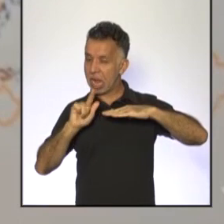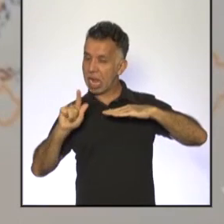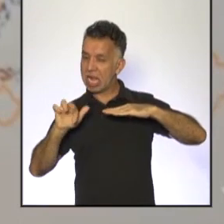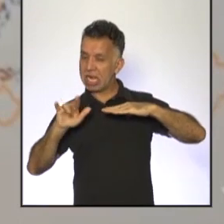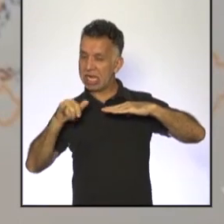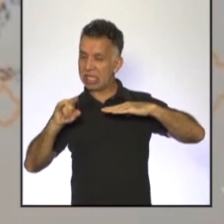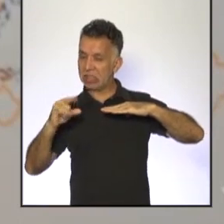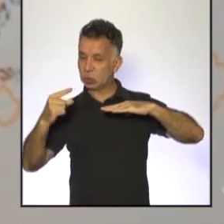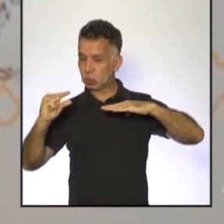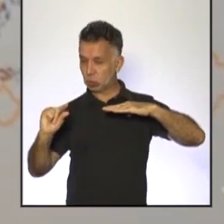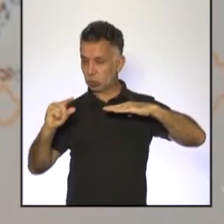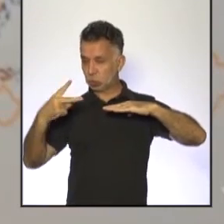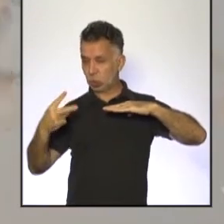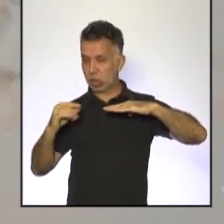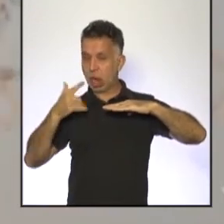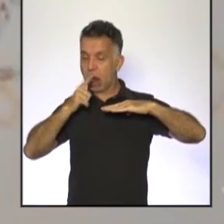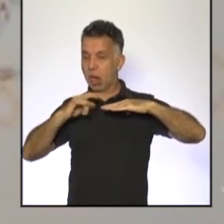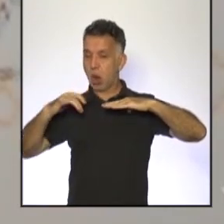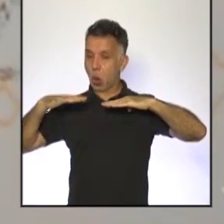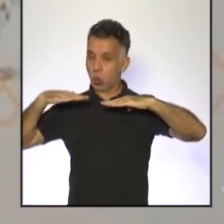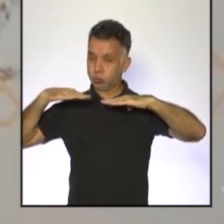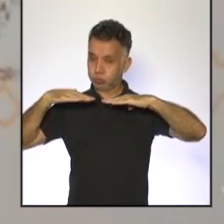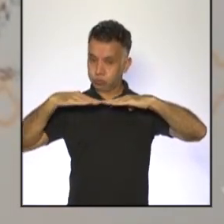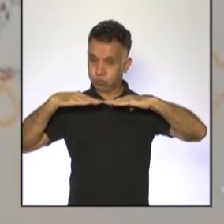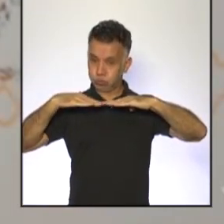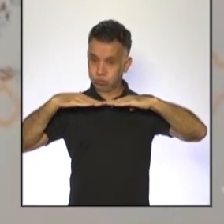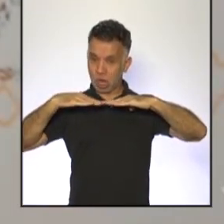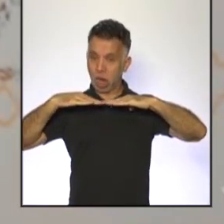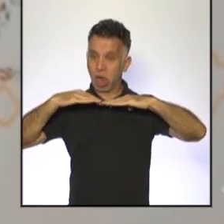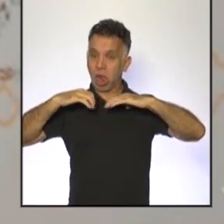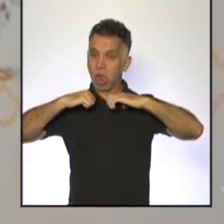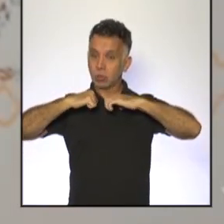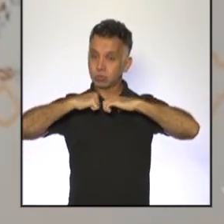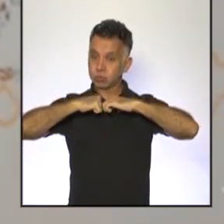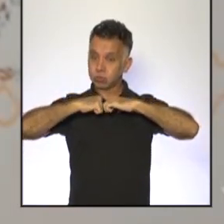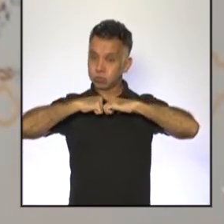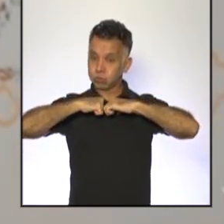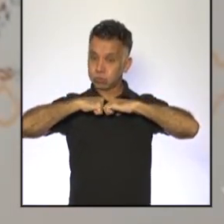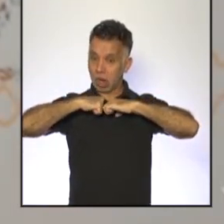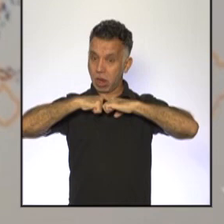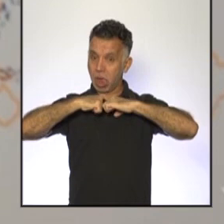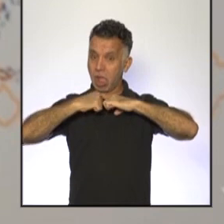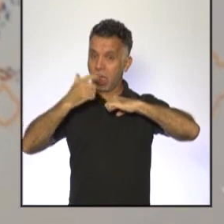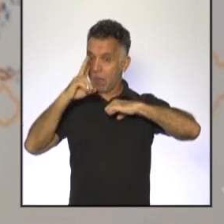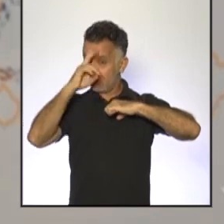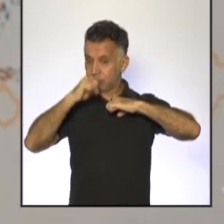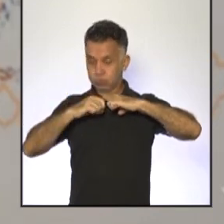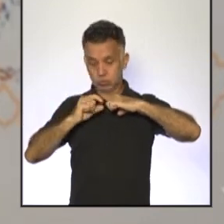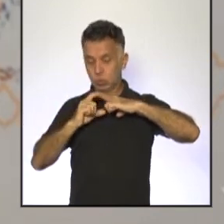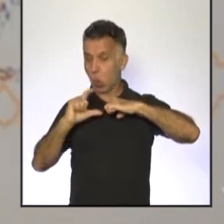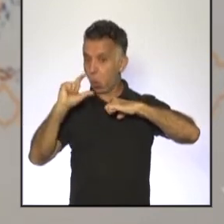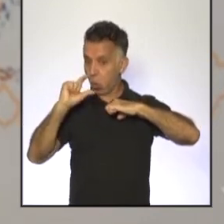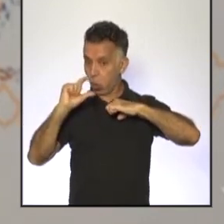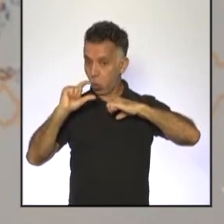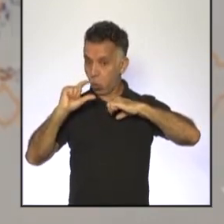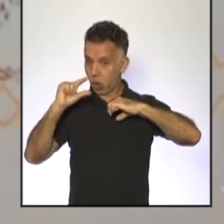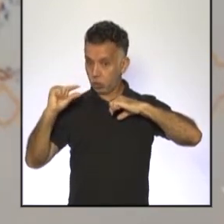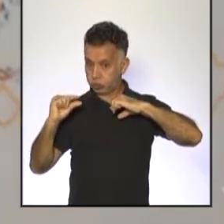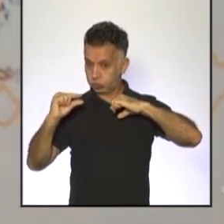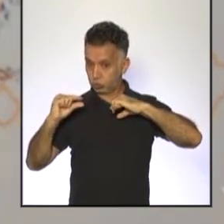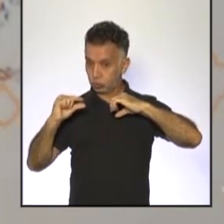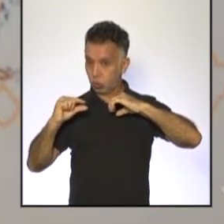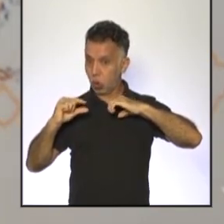gramas por centímetro cúbico. Quando uma placa formada por uma rocha mais densa, como vocês podem observar